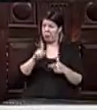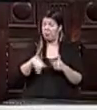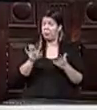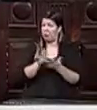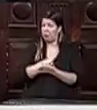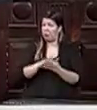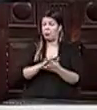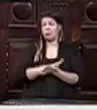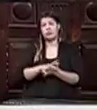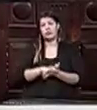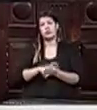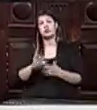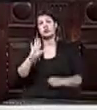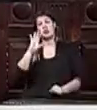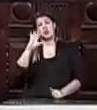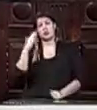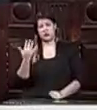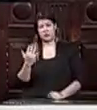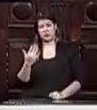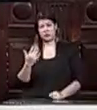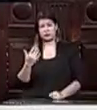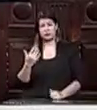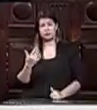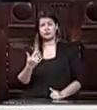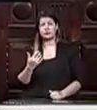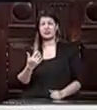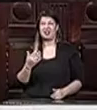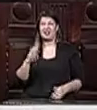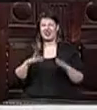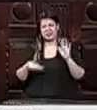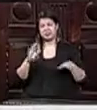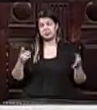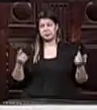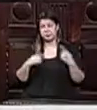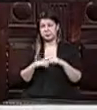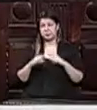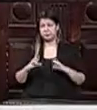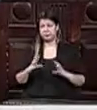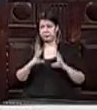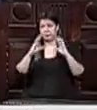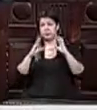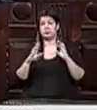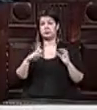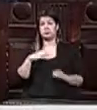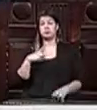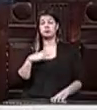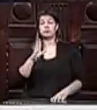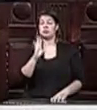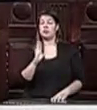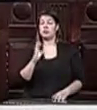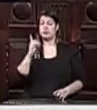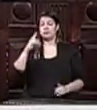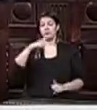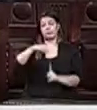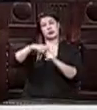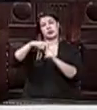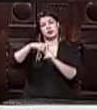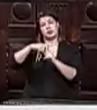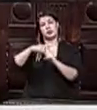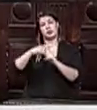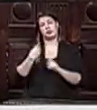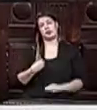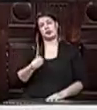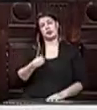situações, enfim, e o saldo, apesar da controvérsia que persistiu, foi, digamos, positivo face à